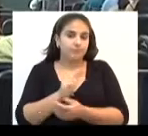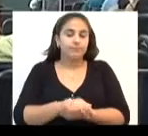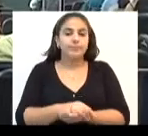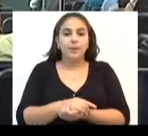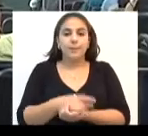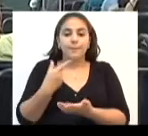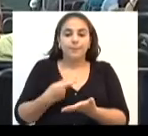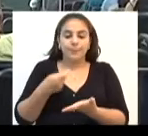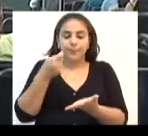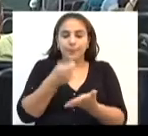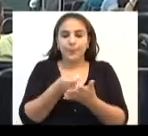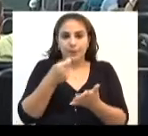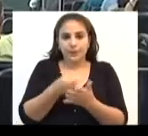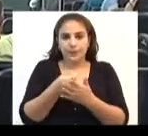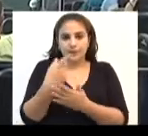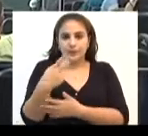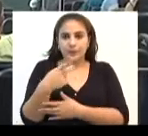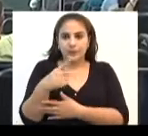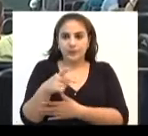para o pagamento